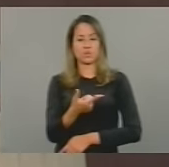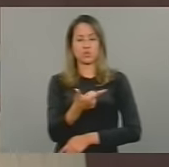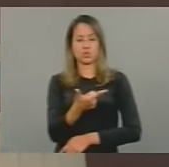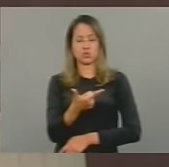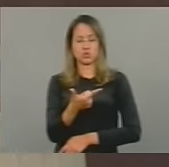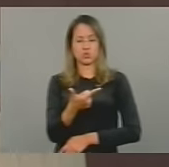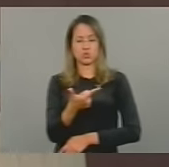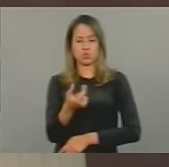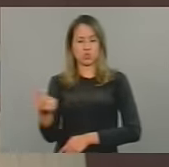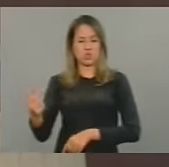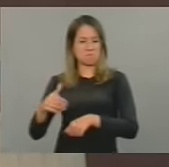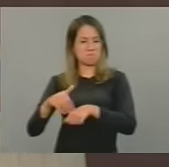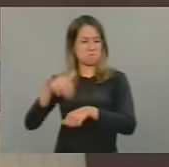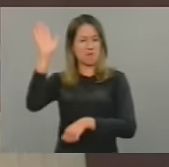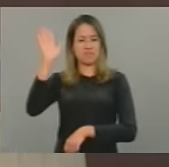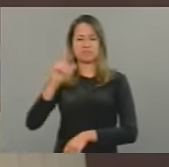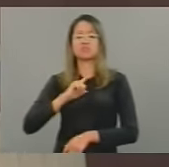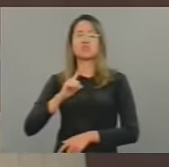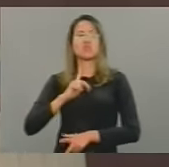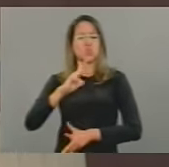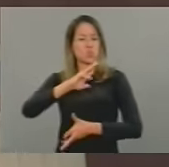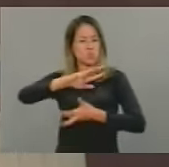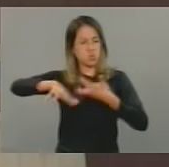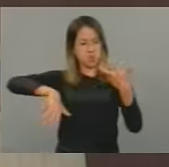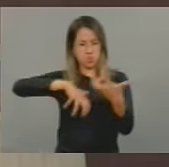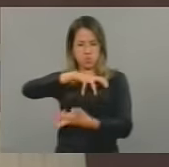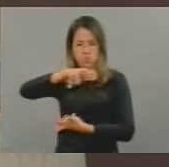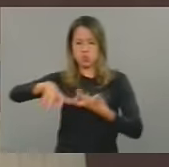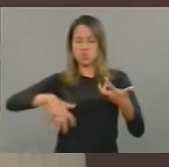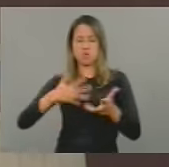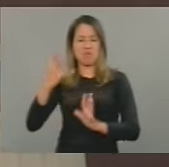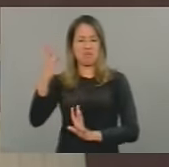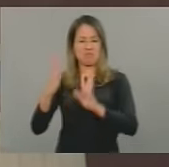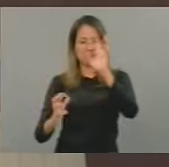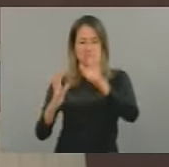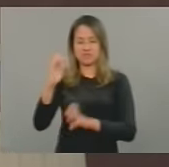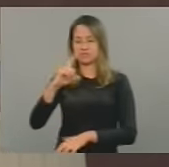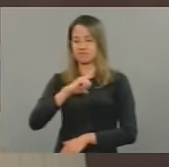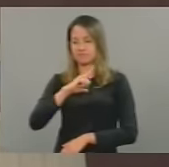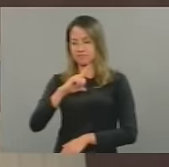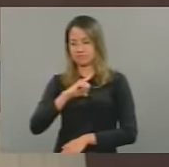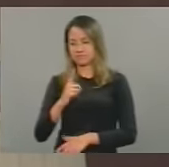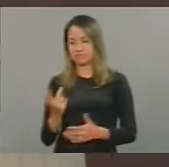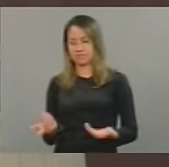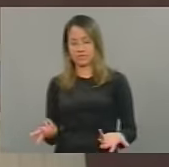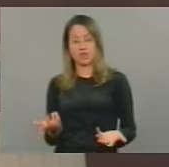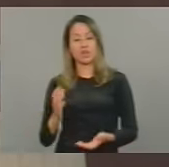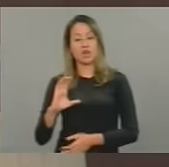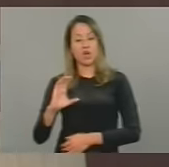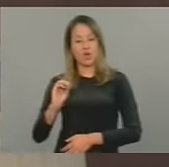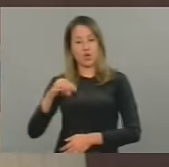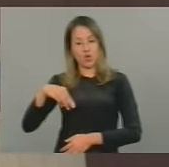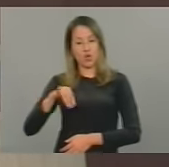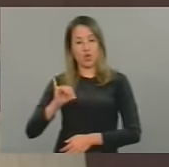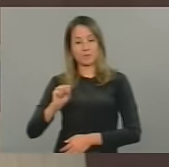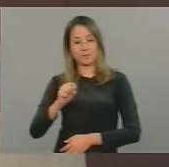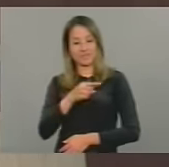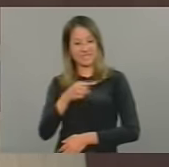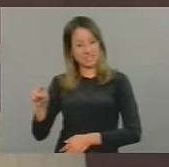1.286 conflitos no campo. Dados da Comissão Pastoral da Terra, da CPT, da Comissão Pastoral da Terra.